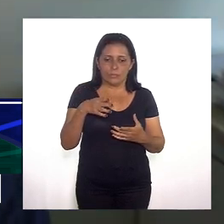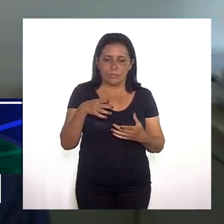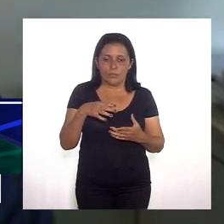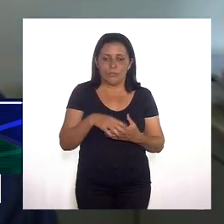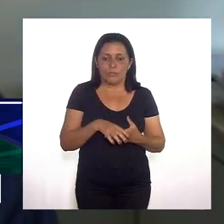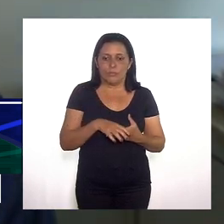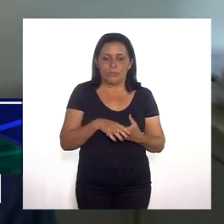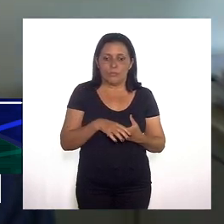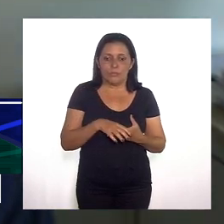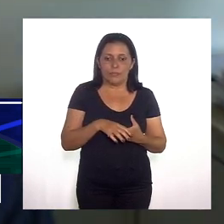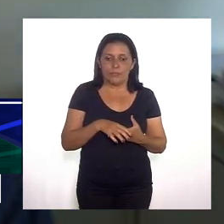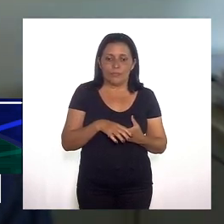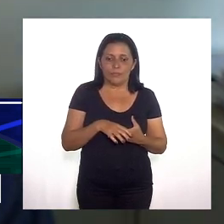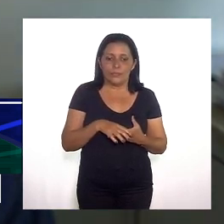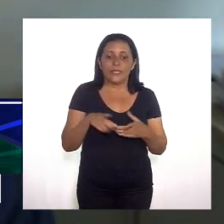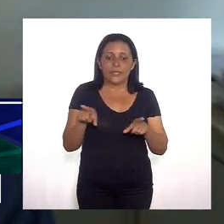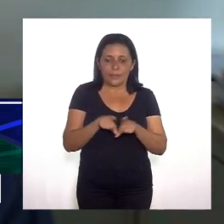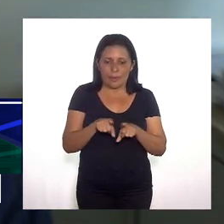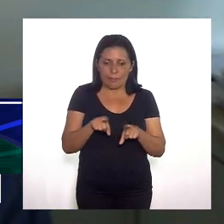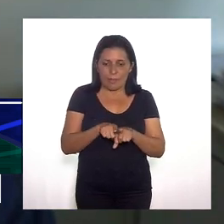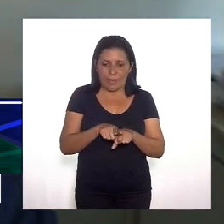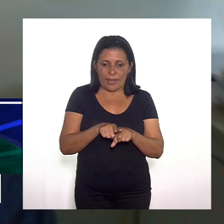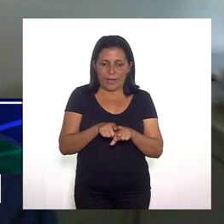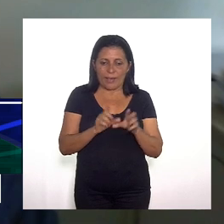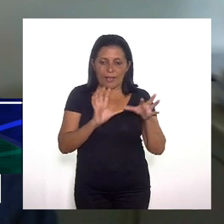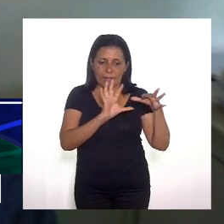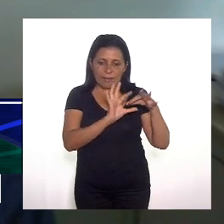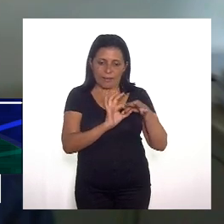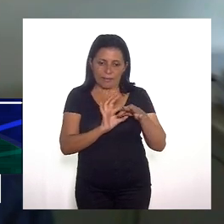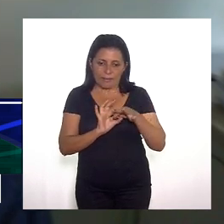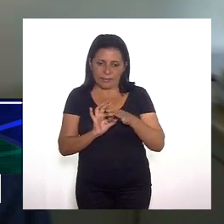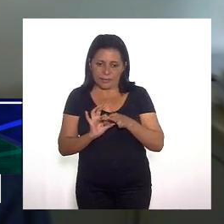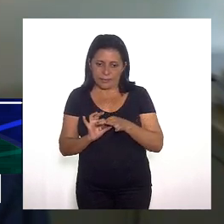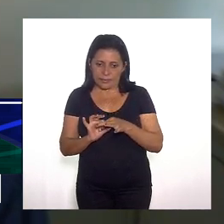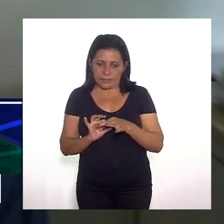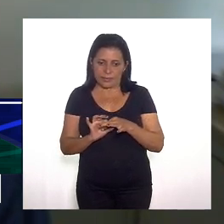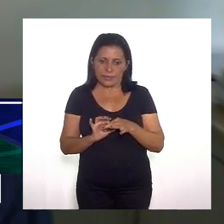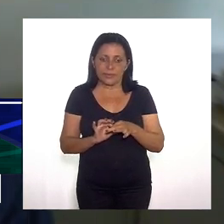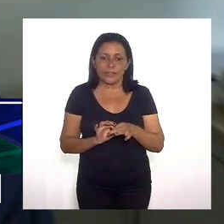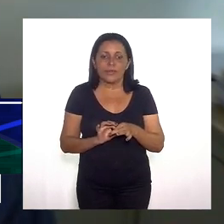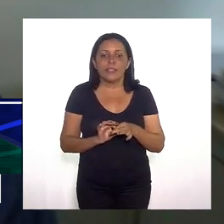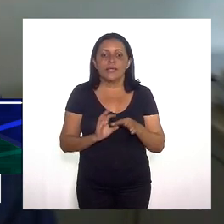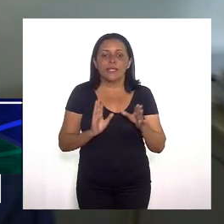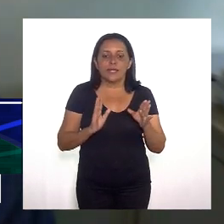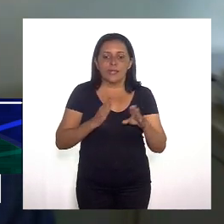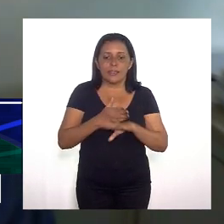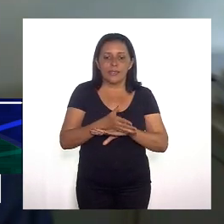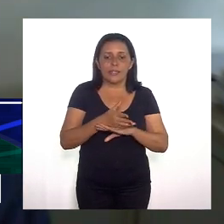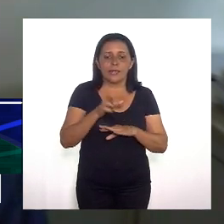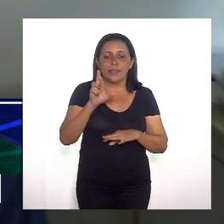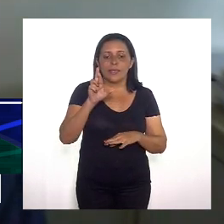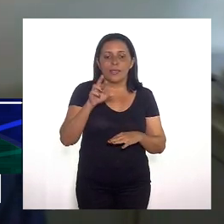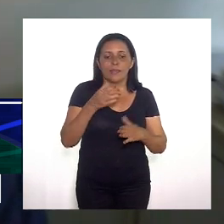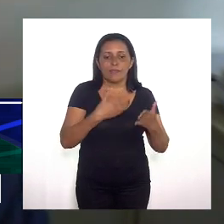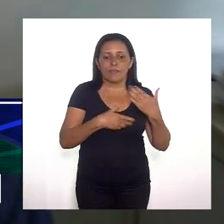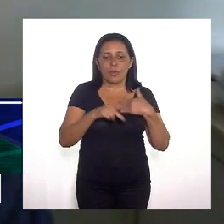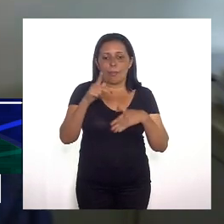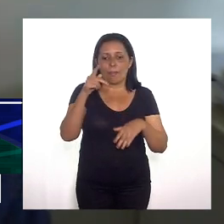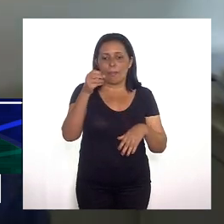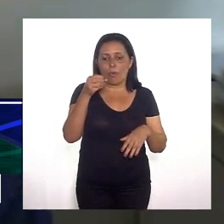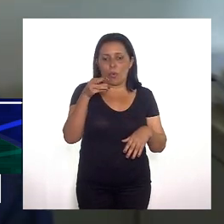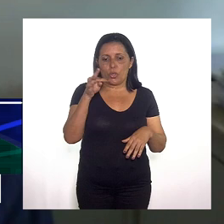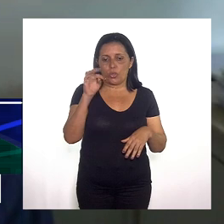Cardo Porto, e também a interligação com a RJ-106 e a retroárea do Porto de